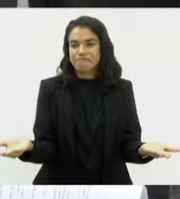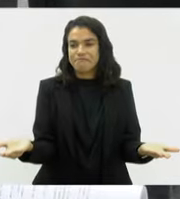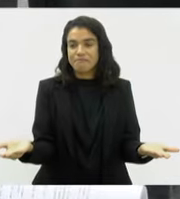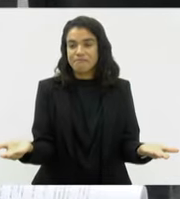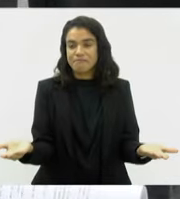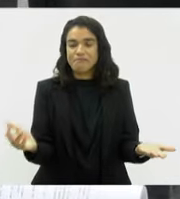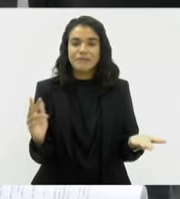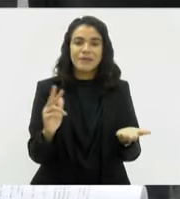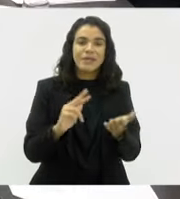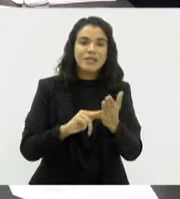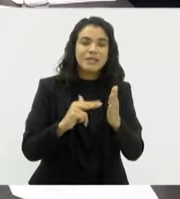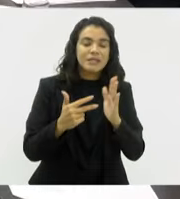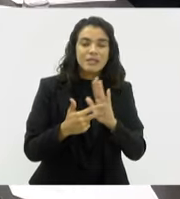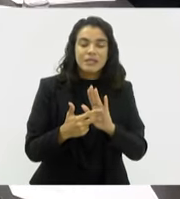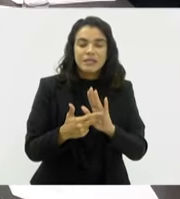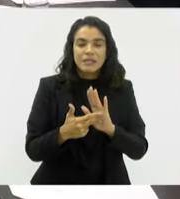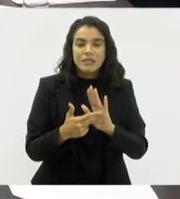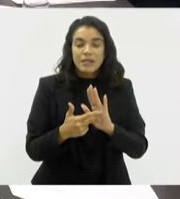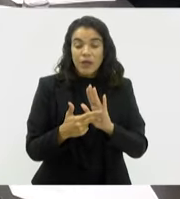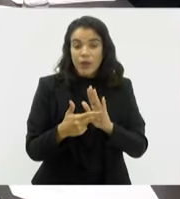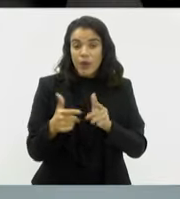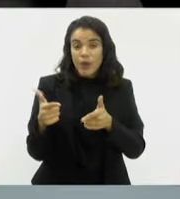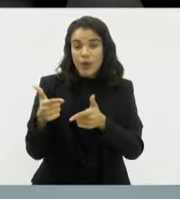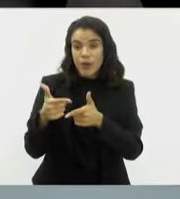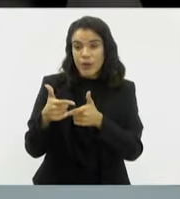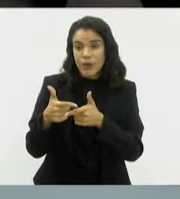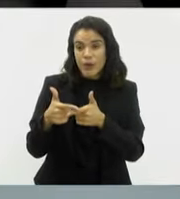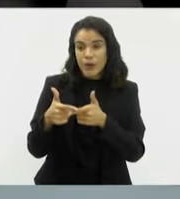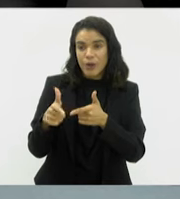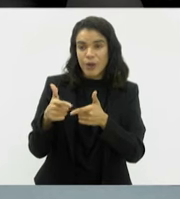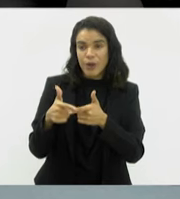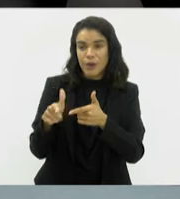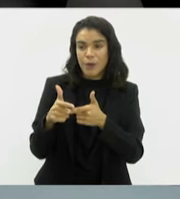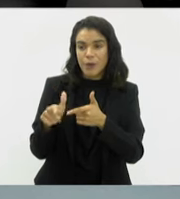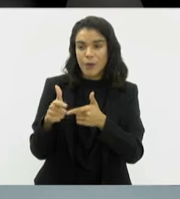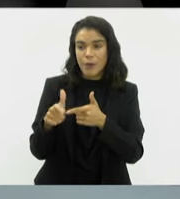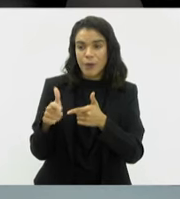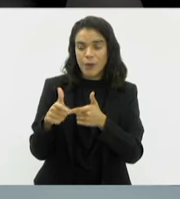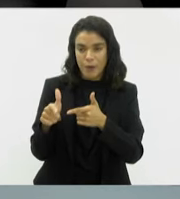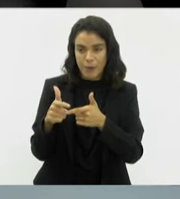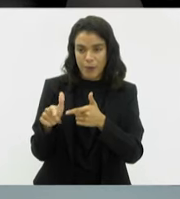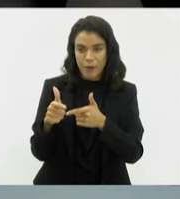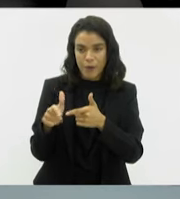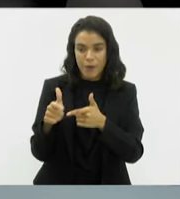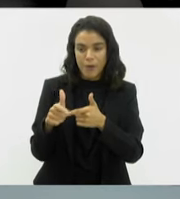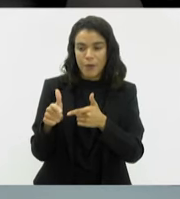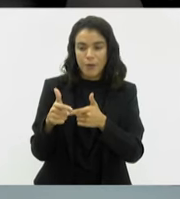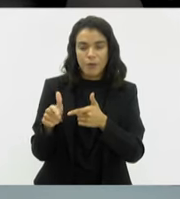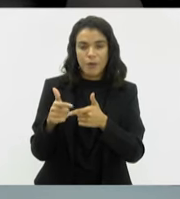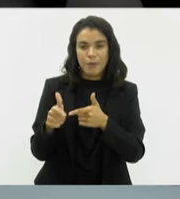querendo dizer é o seguinte. O problema... Licença, licença, independente do... O problema não é,